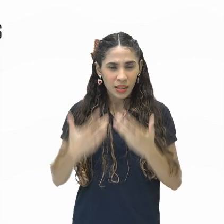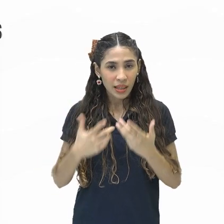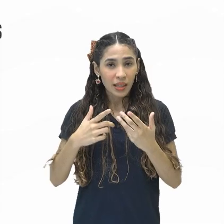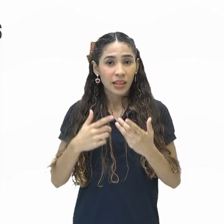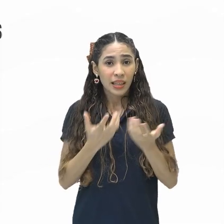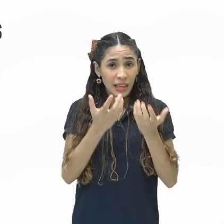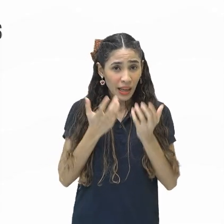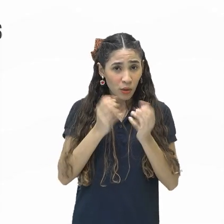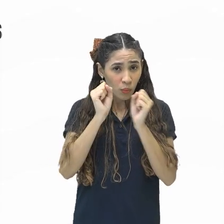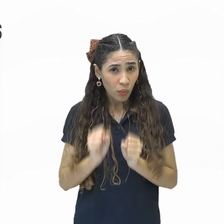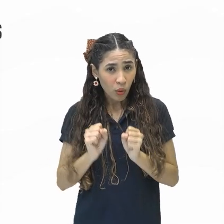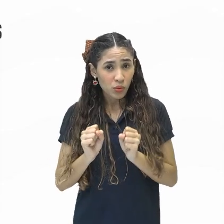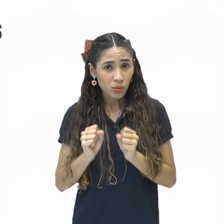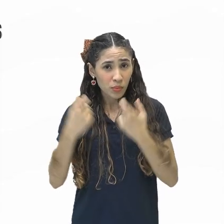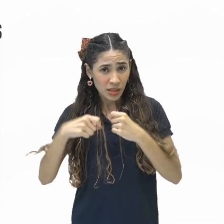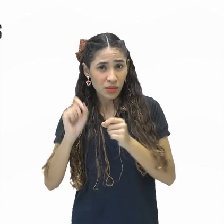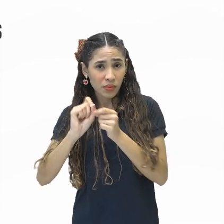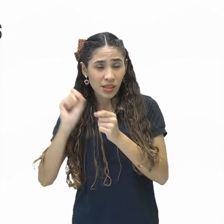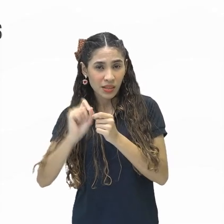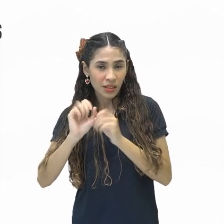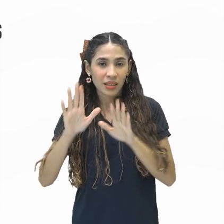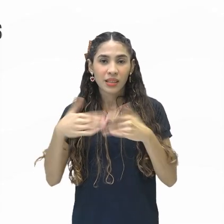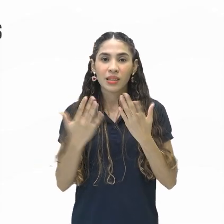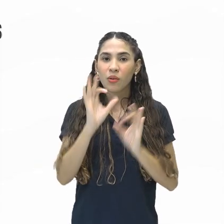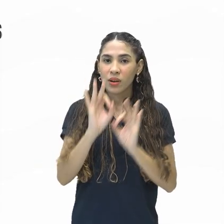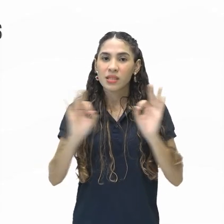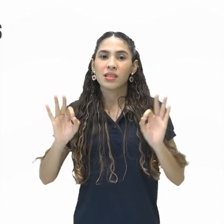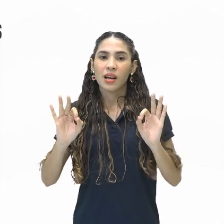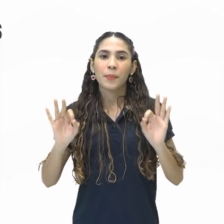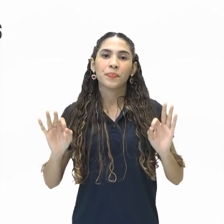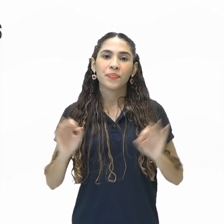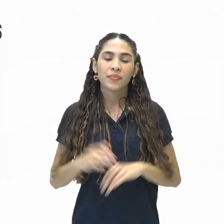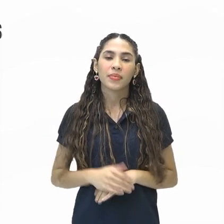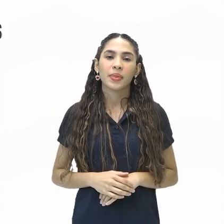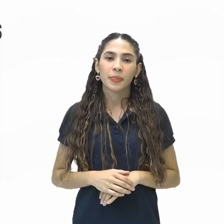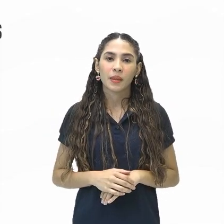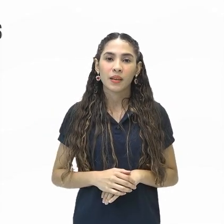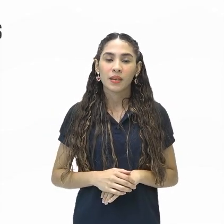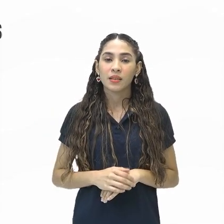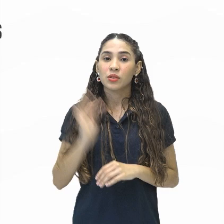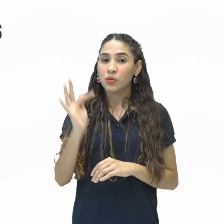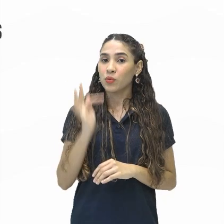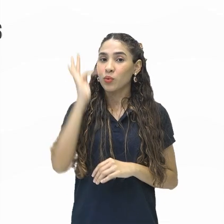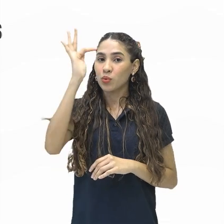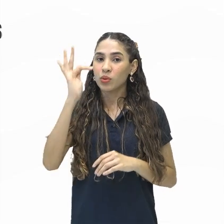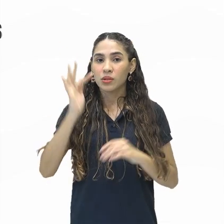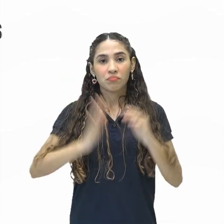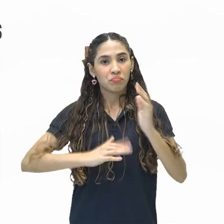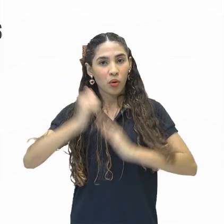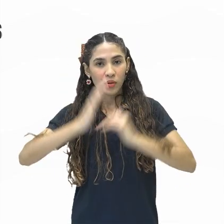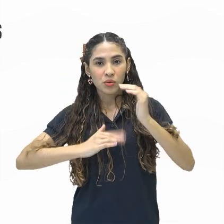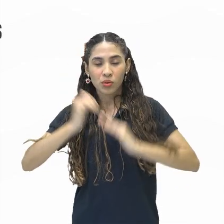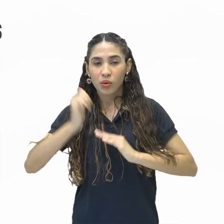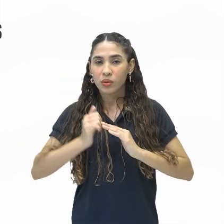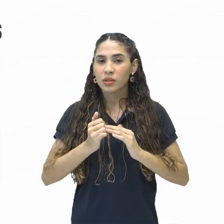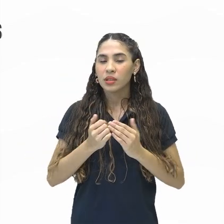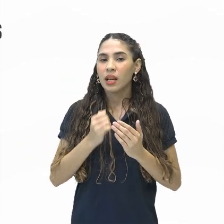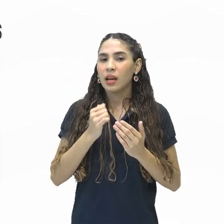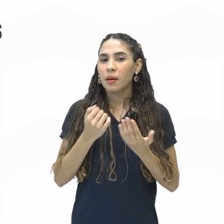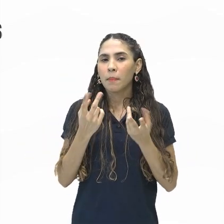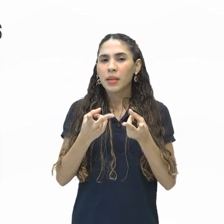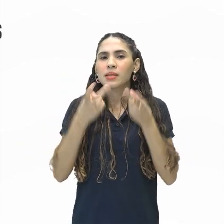posso e devo? Olha só, ao se prepararem, gente, para suas futuras carreiras,